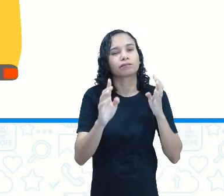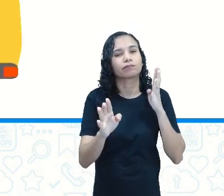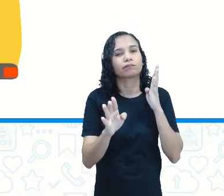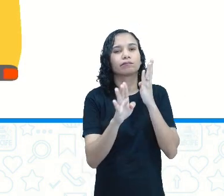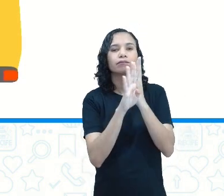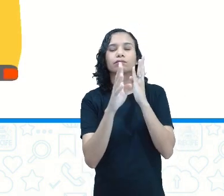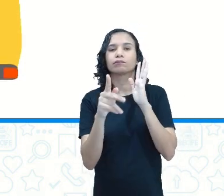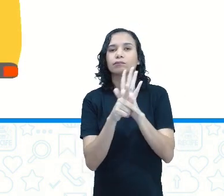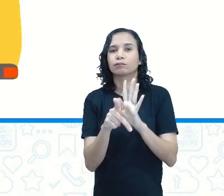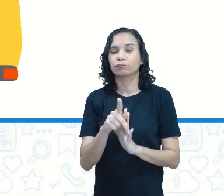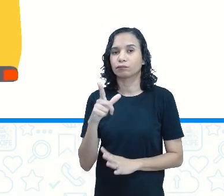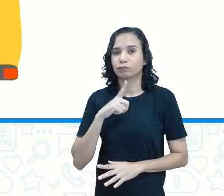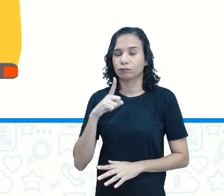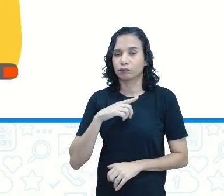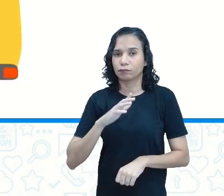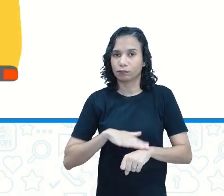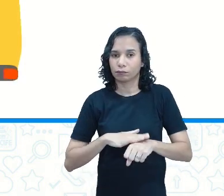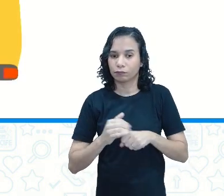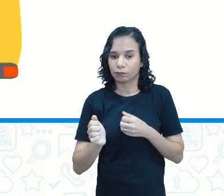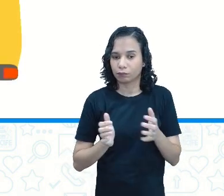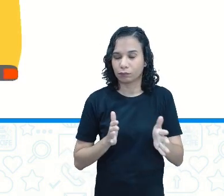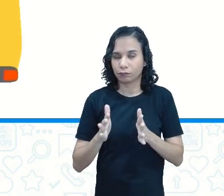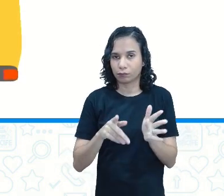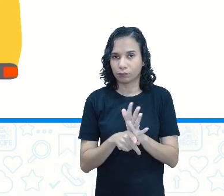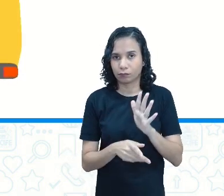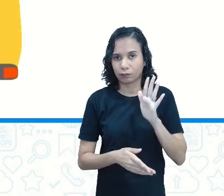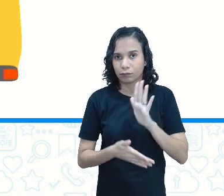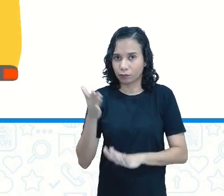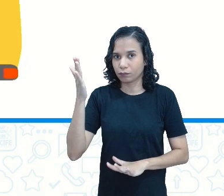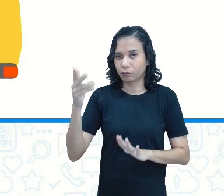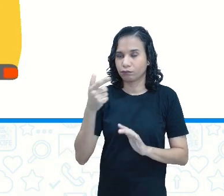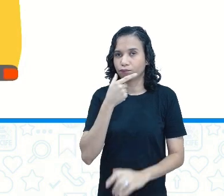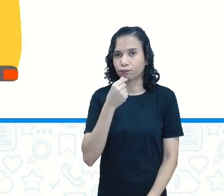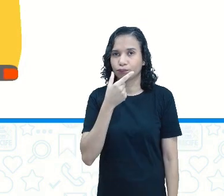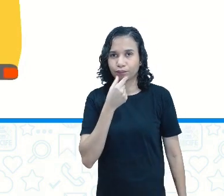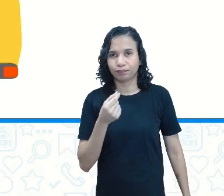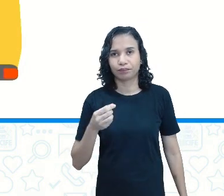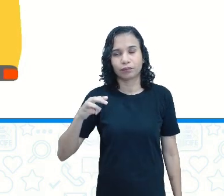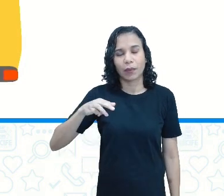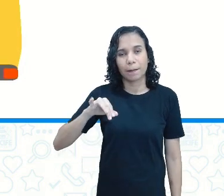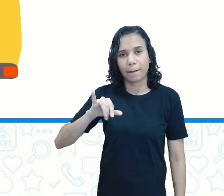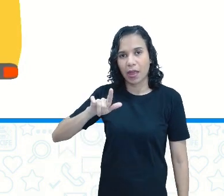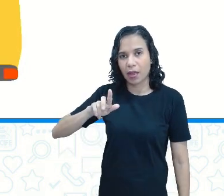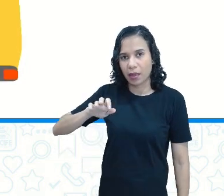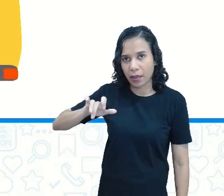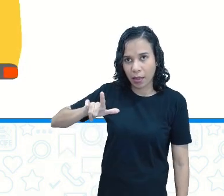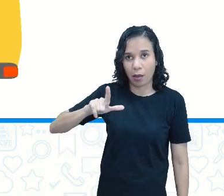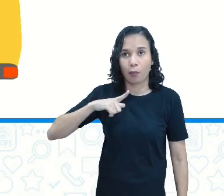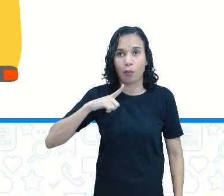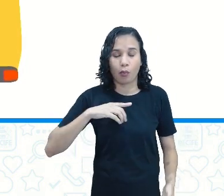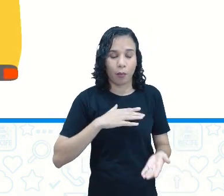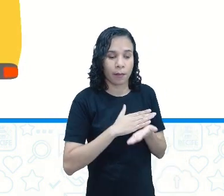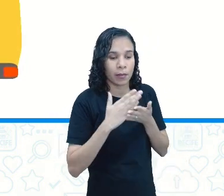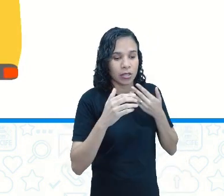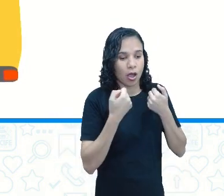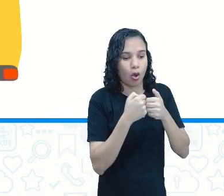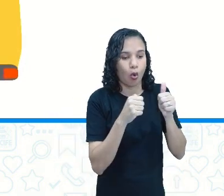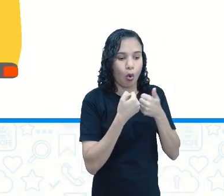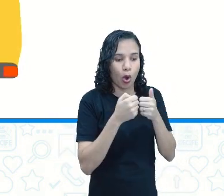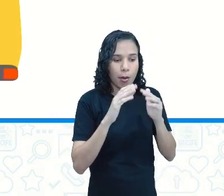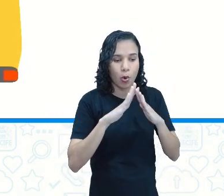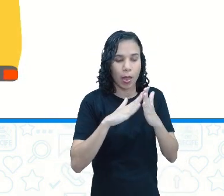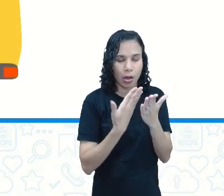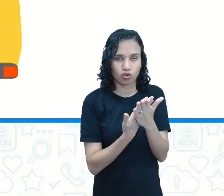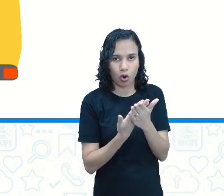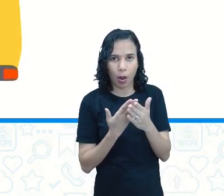descobrir o intervalo de tempo da viagem de Miguel. Por exemplo, Miguel, ele pega a condução para ir à